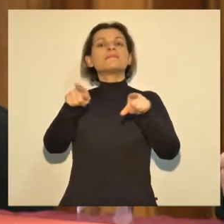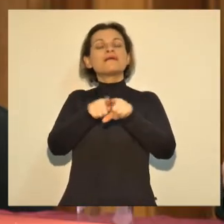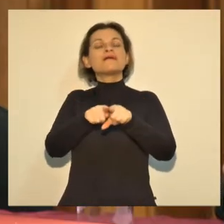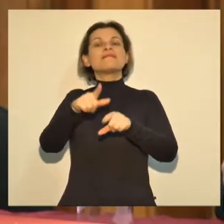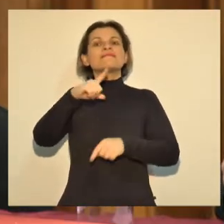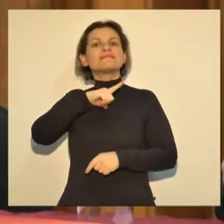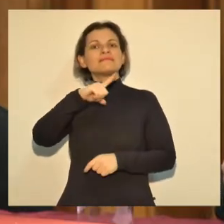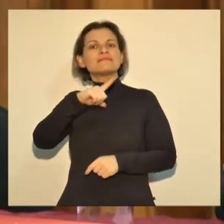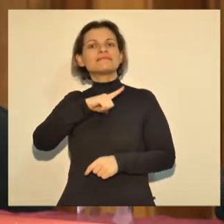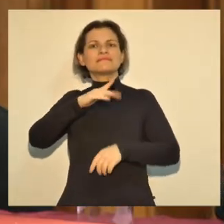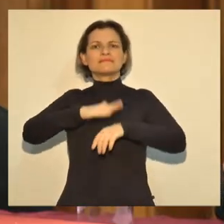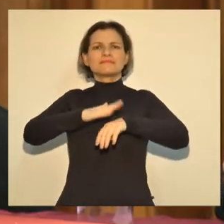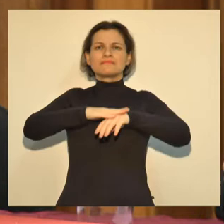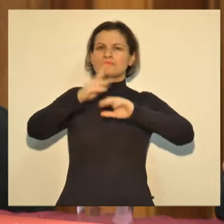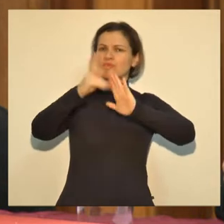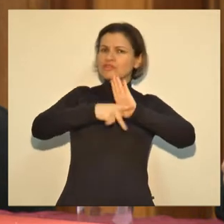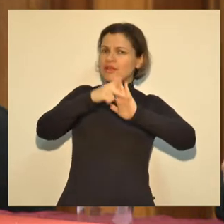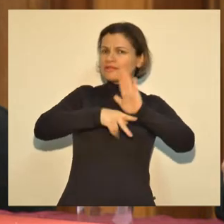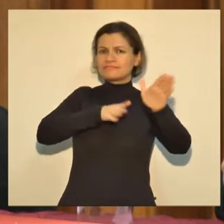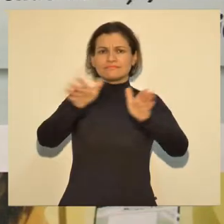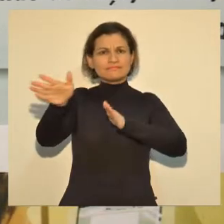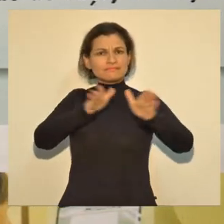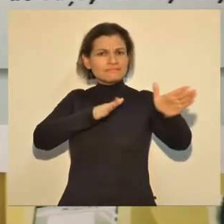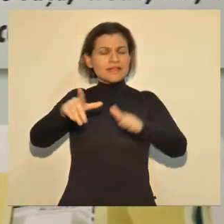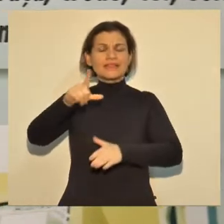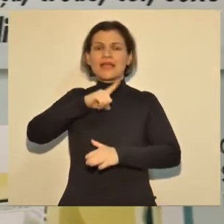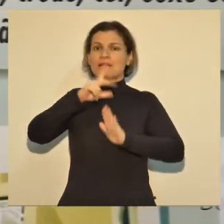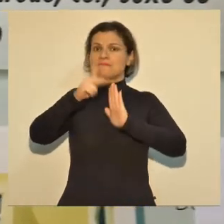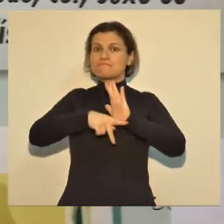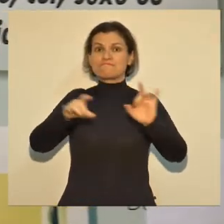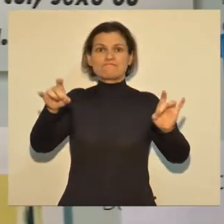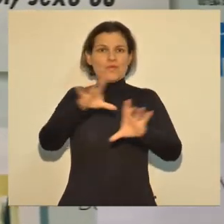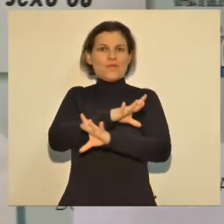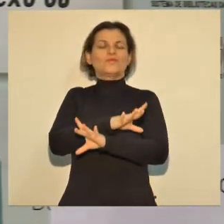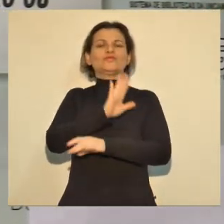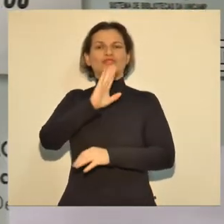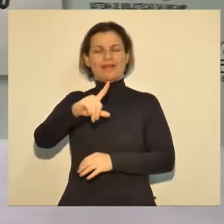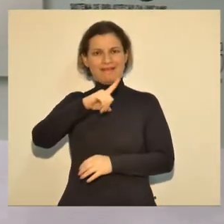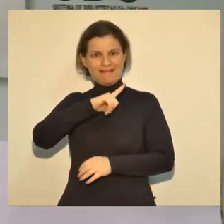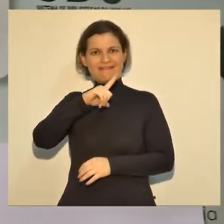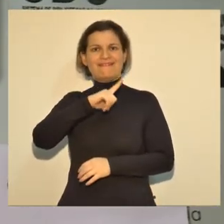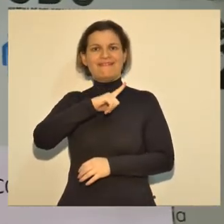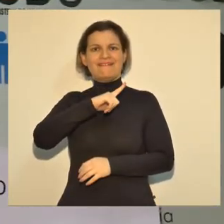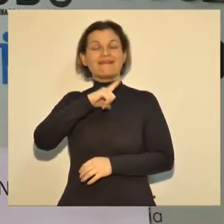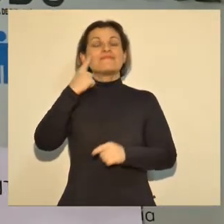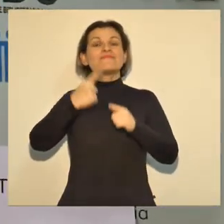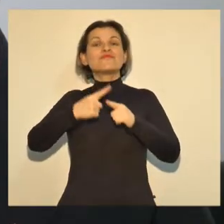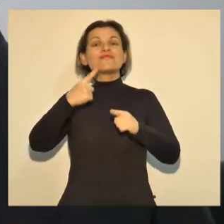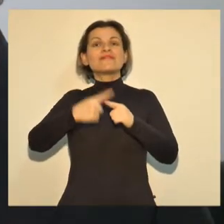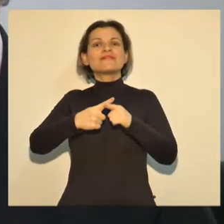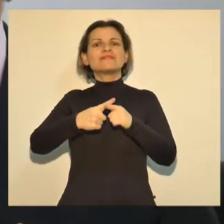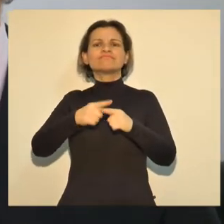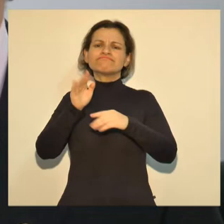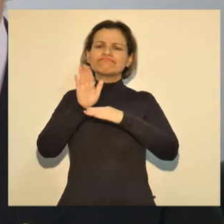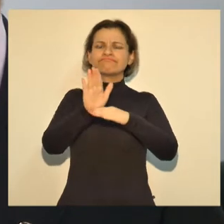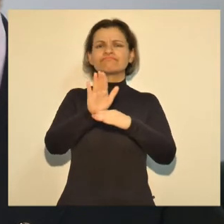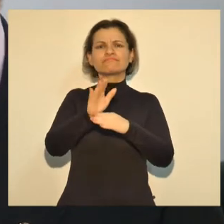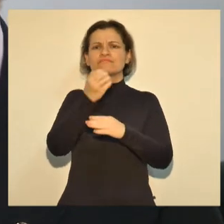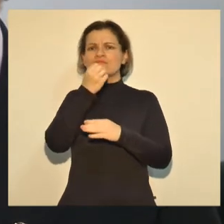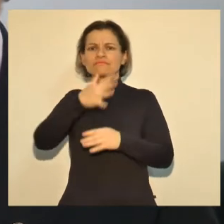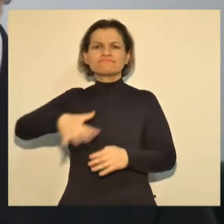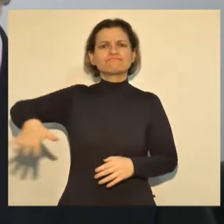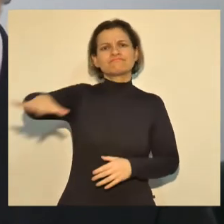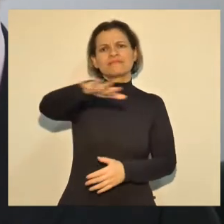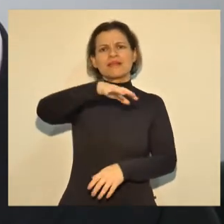Temos feito um projeto de acessibilidade, temos um projeto pronto, né, para cobrir uma boa parte